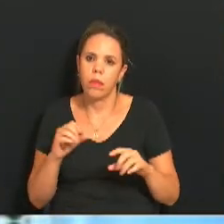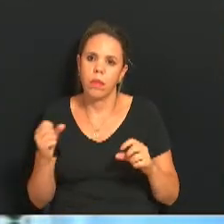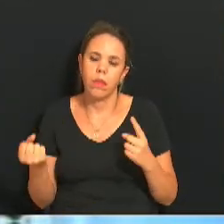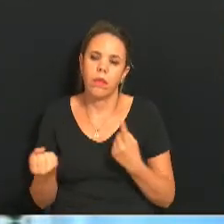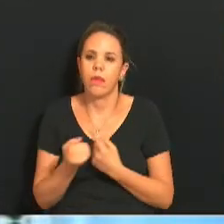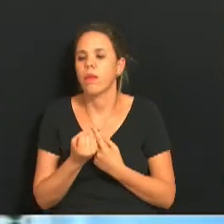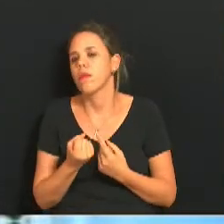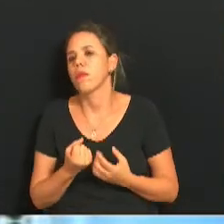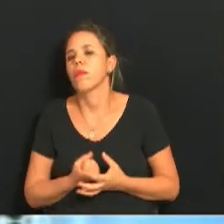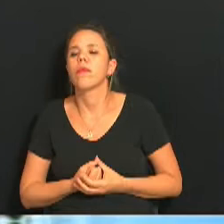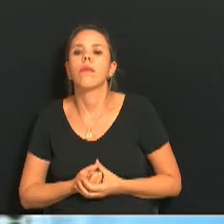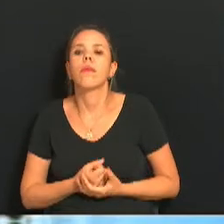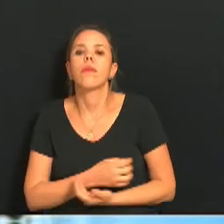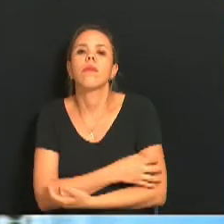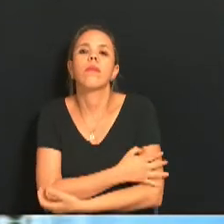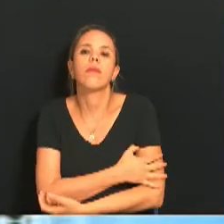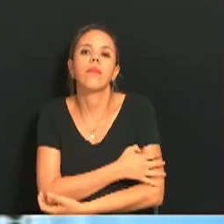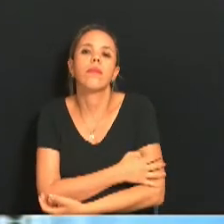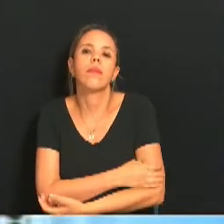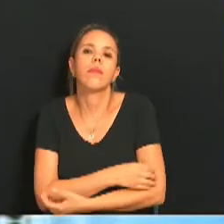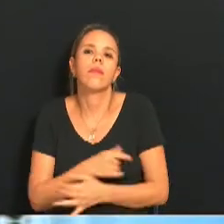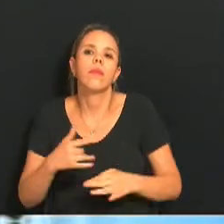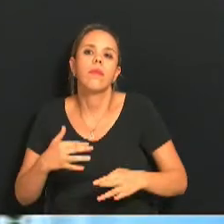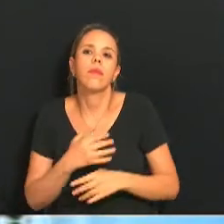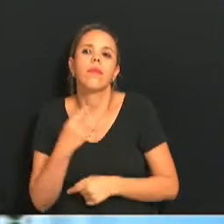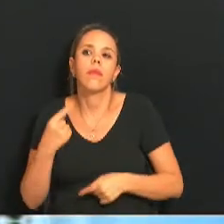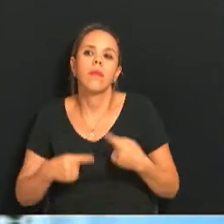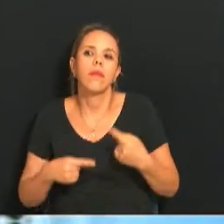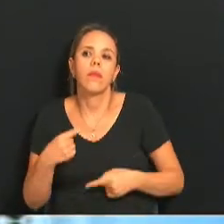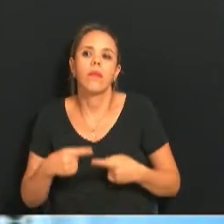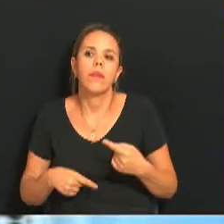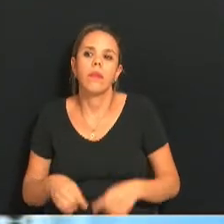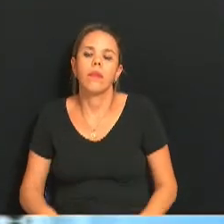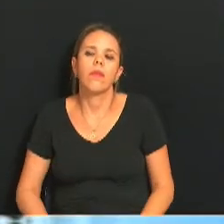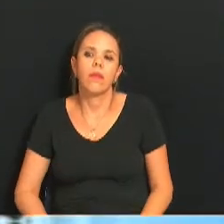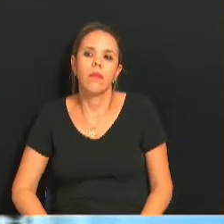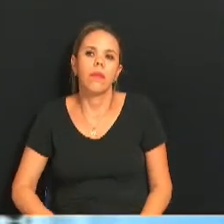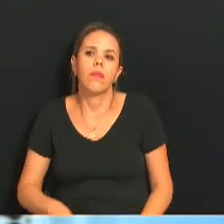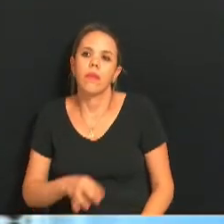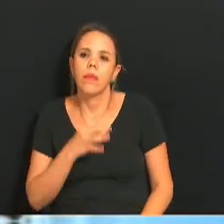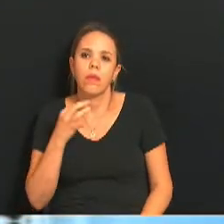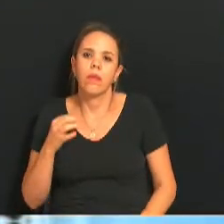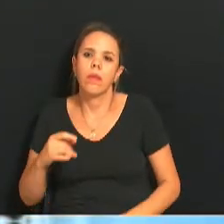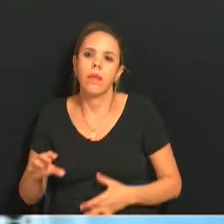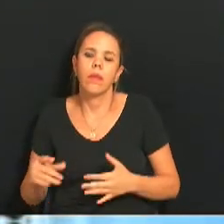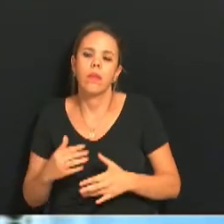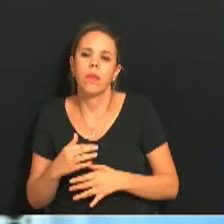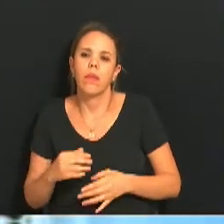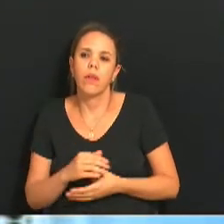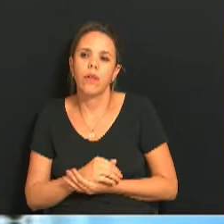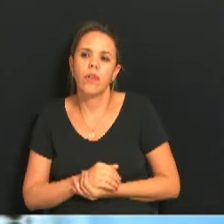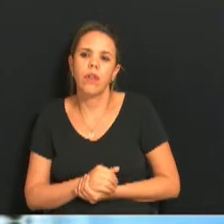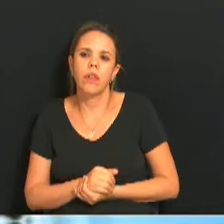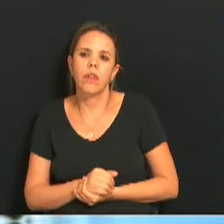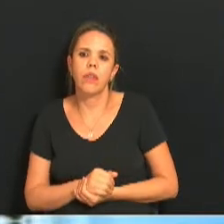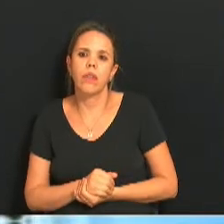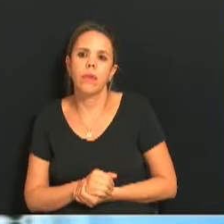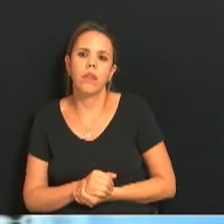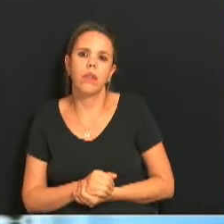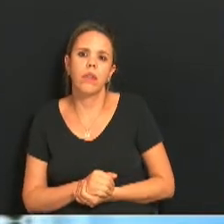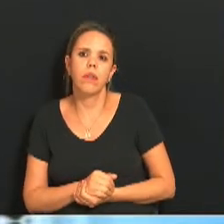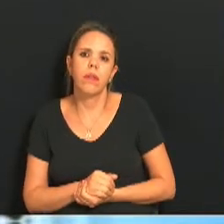e vamos por hoje o instrumento por Excelência é o plano diretor Não há necessidade das